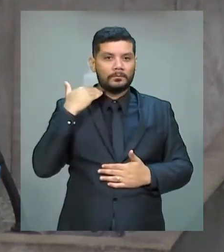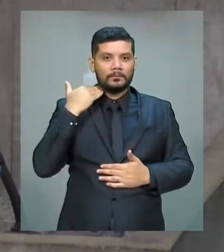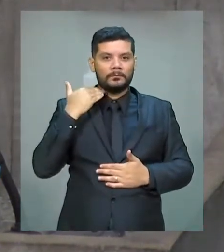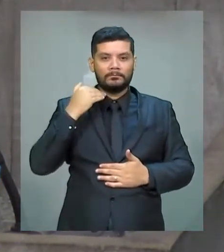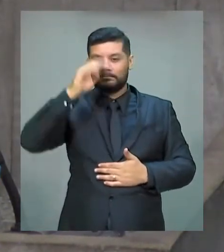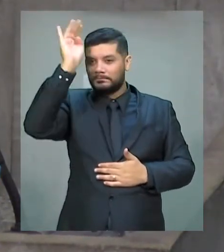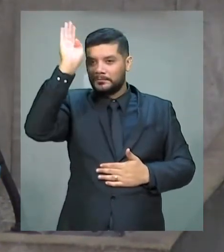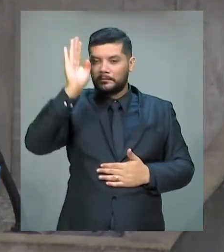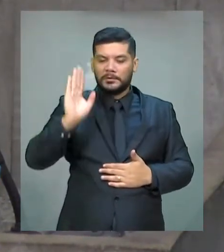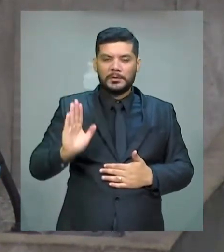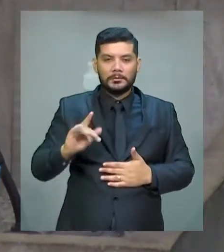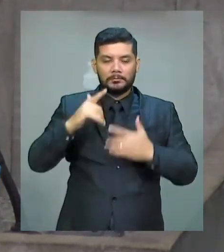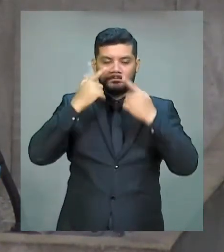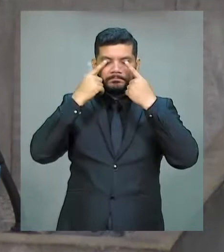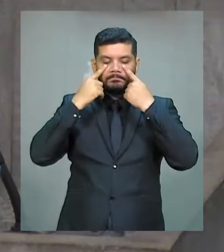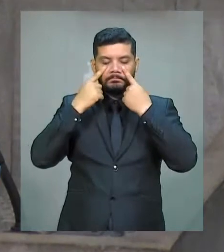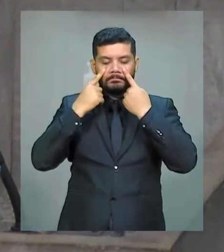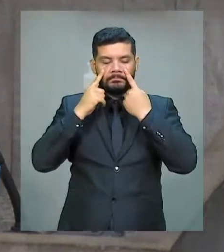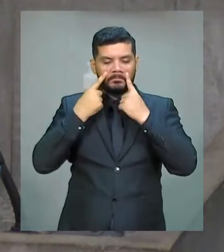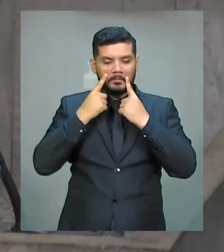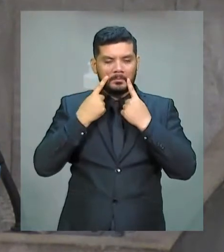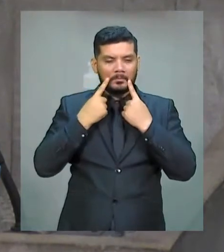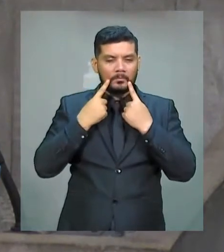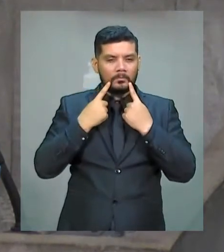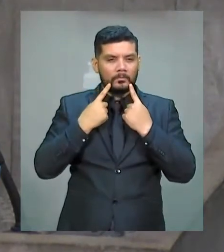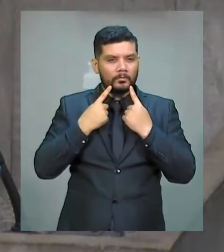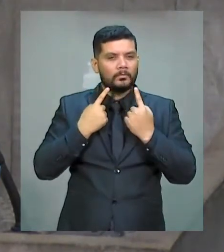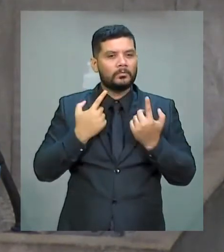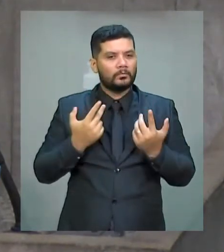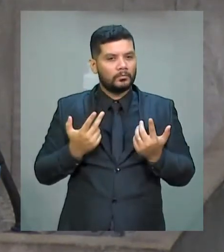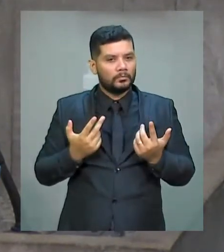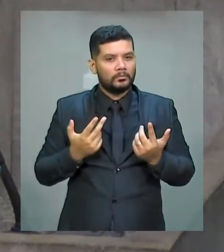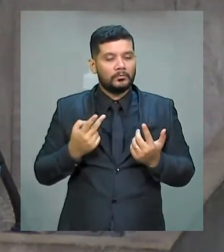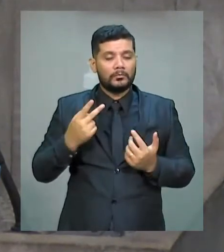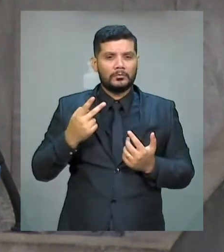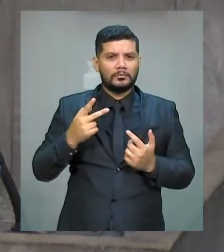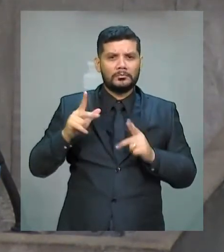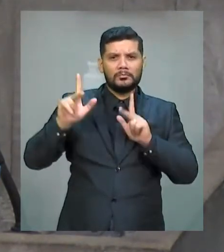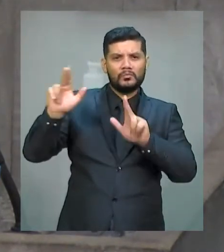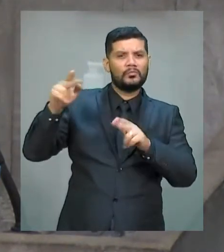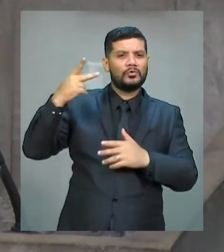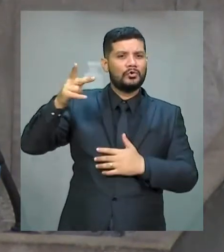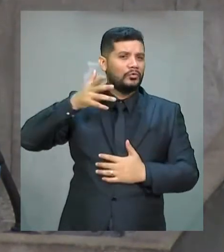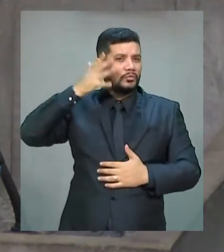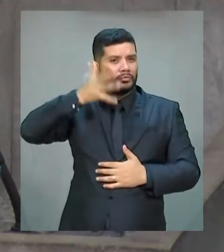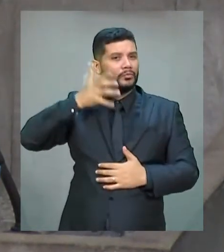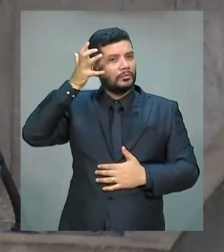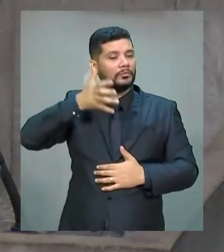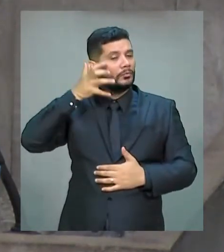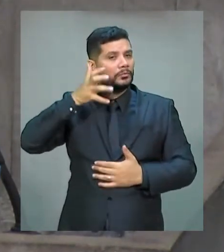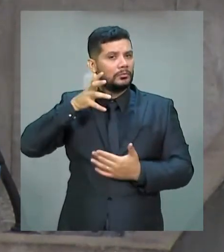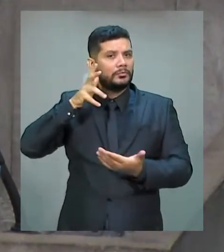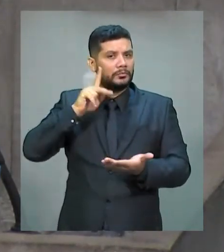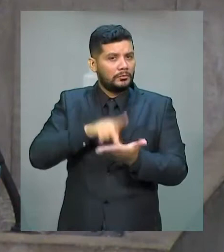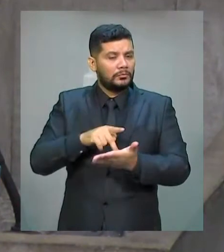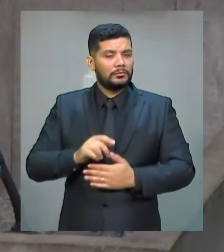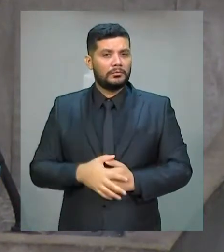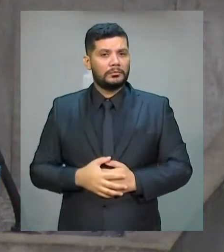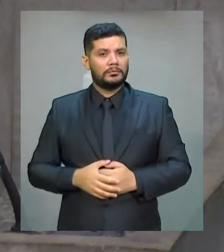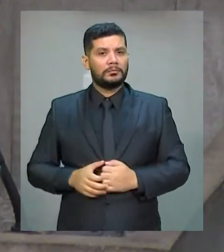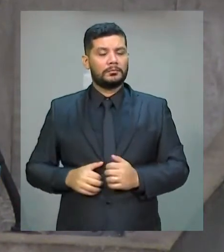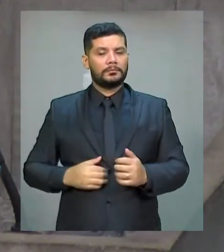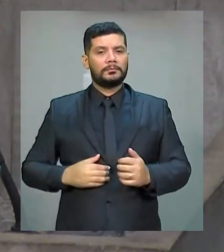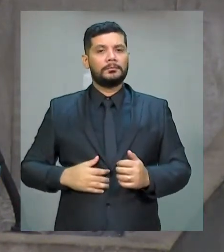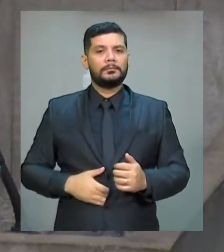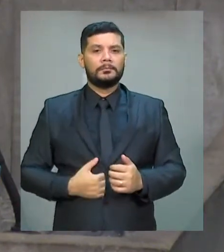o que faz-se bem presente nessa sua lamuriosa, porém verídica coisa. O pior que